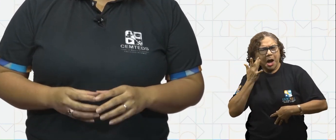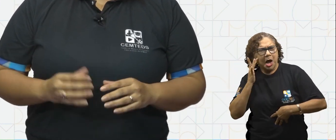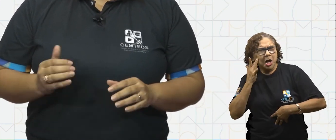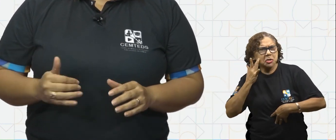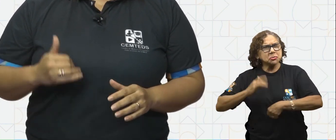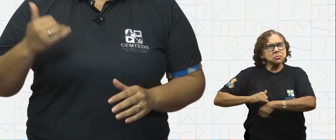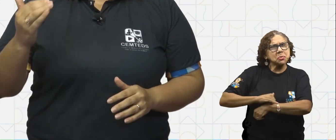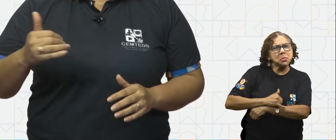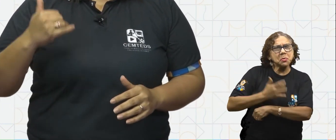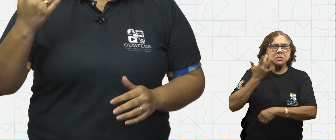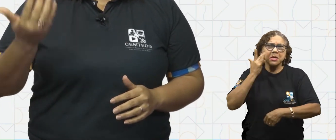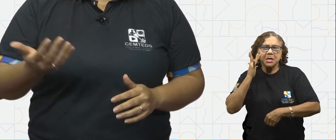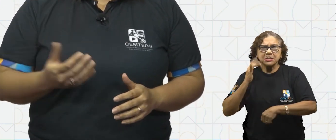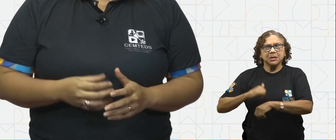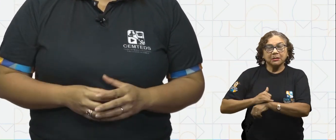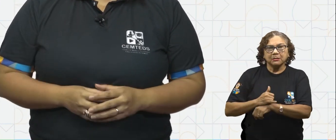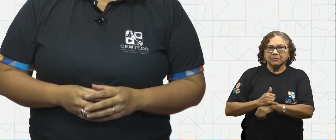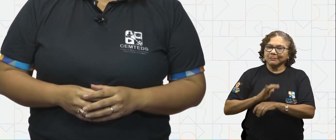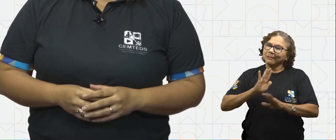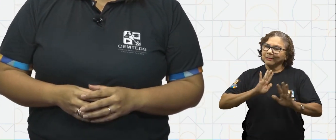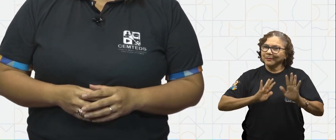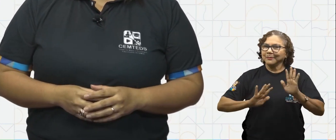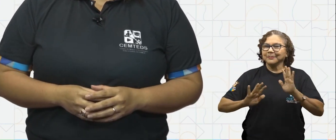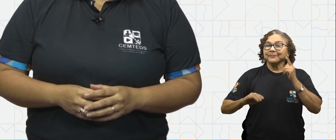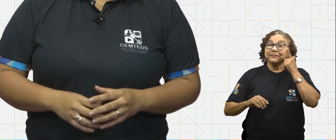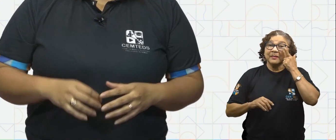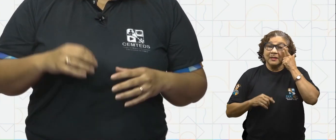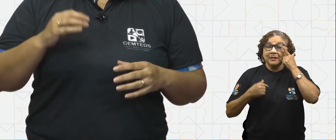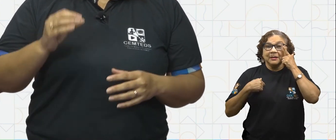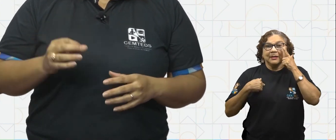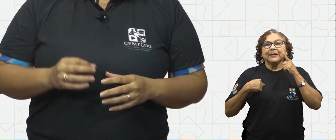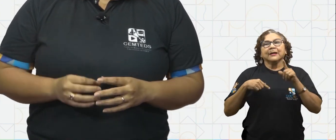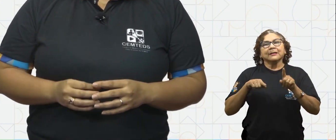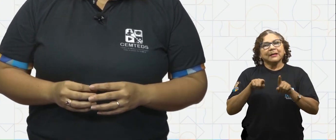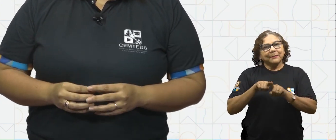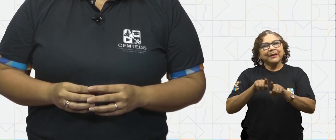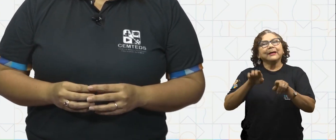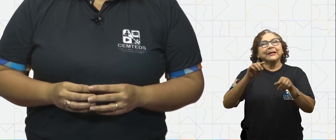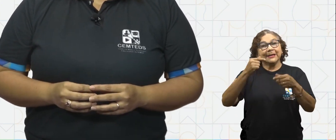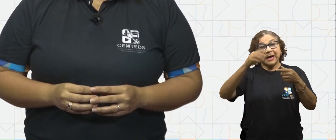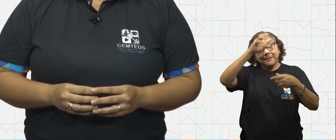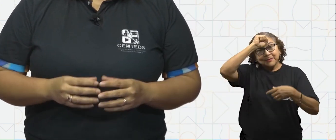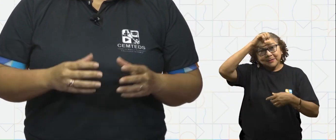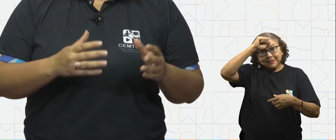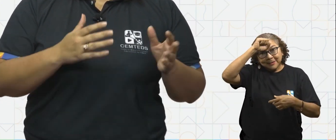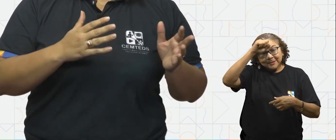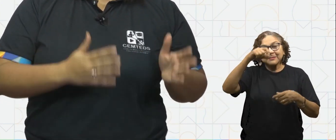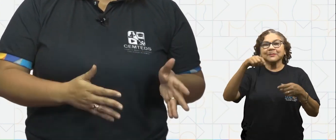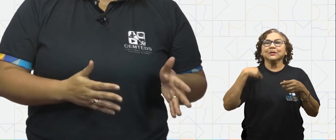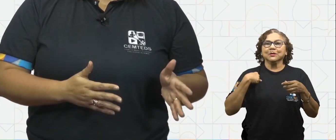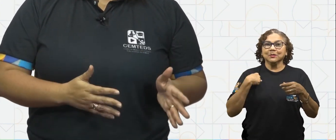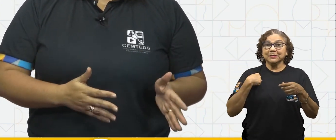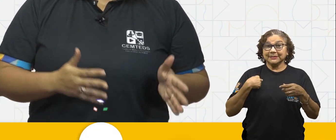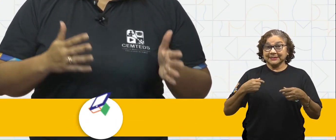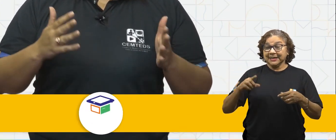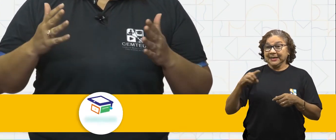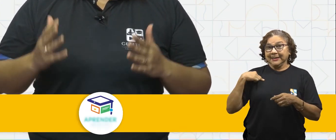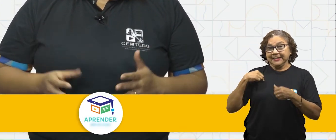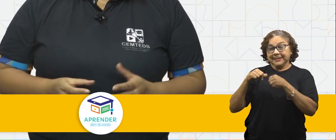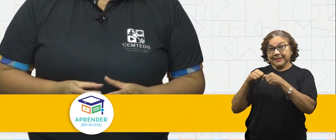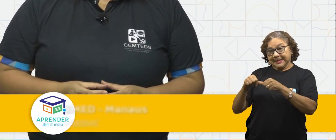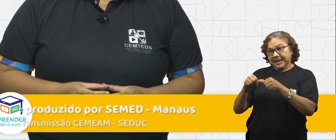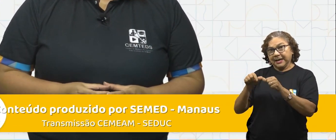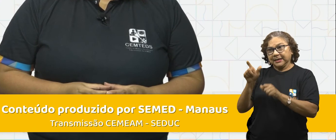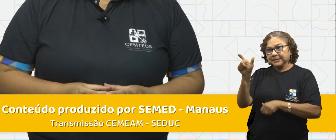distorcida, geralmente aí muito acima do peso real. Conversamos ainda sobre a relação da ditadura da beleza